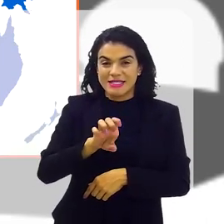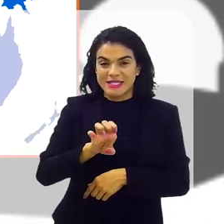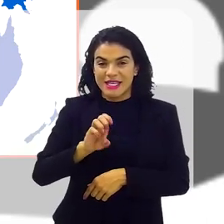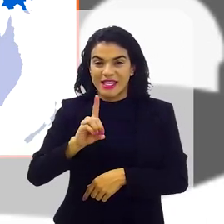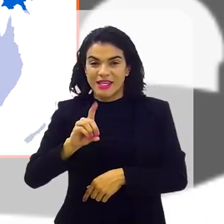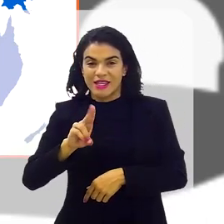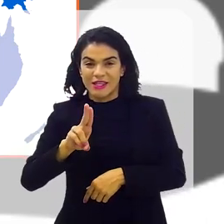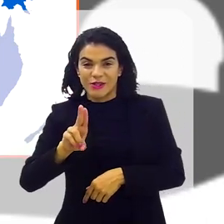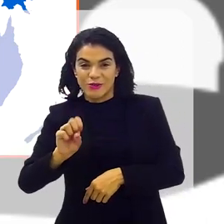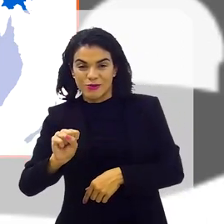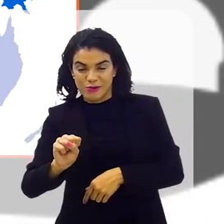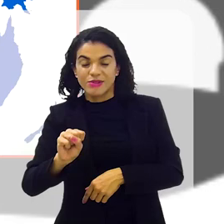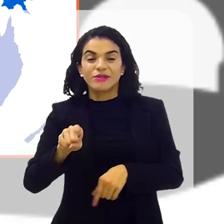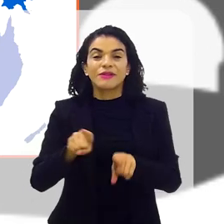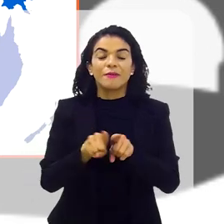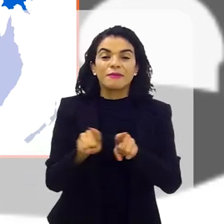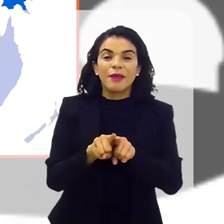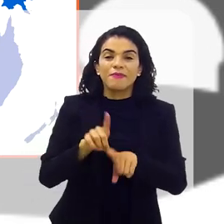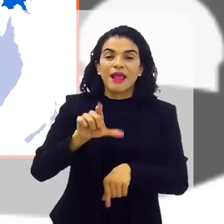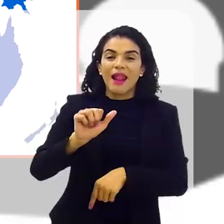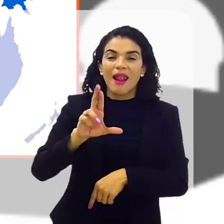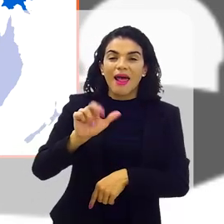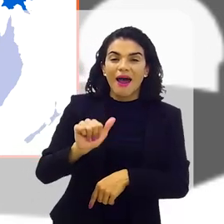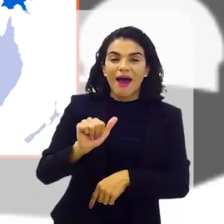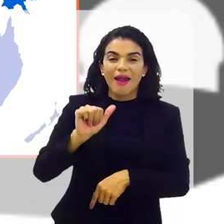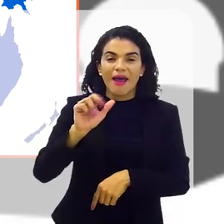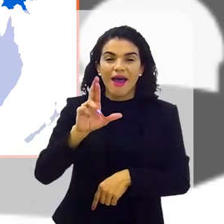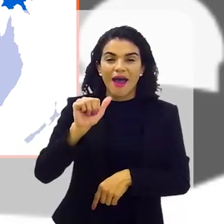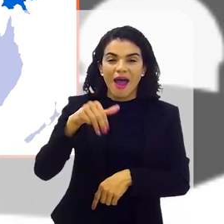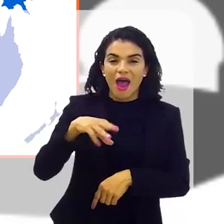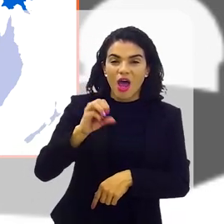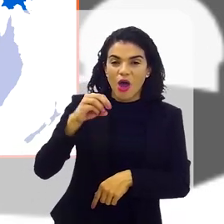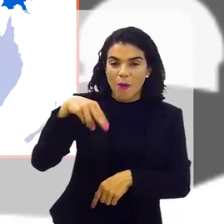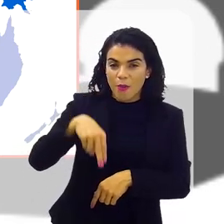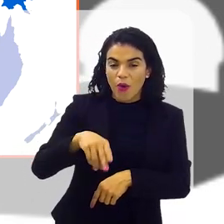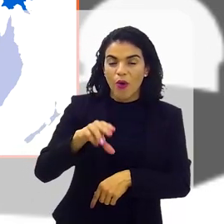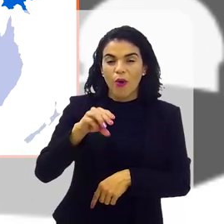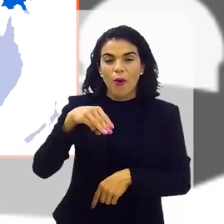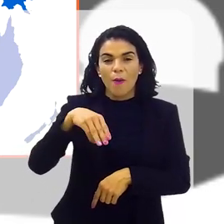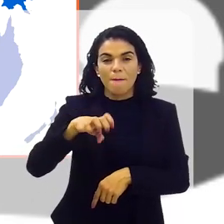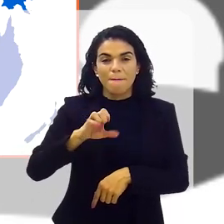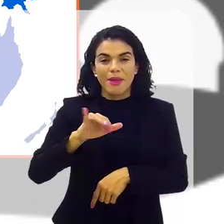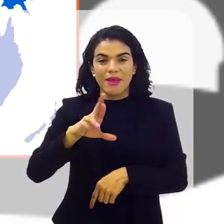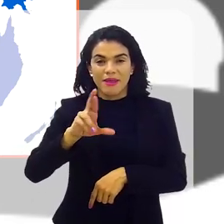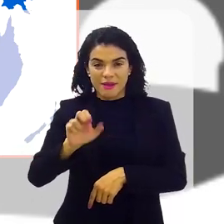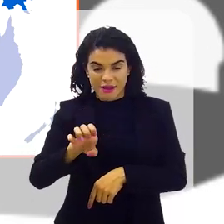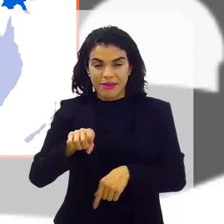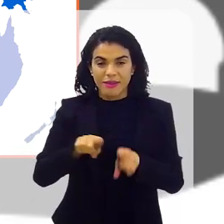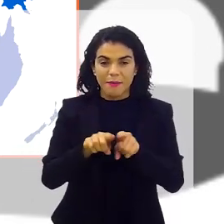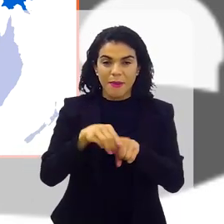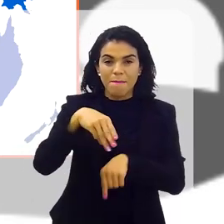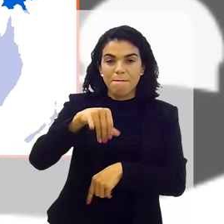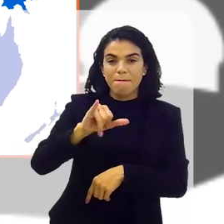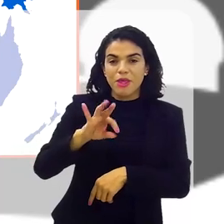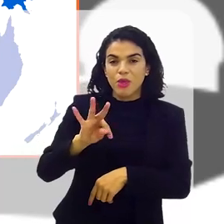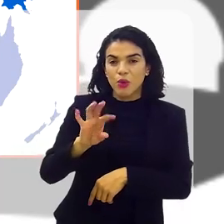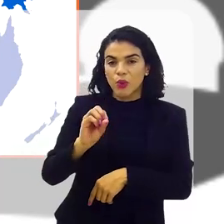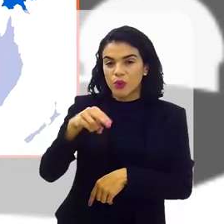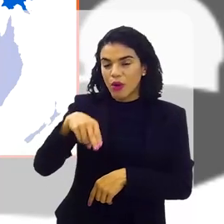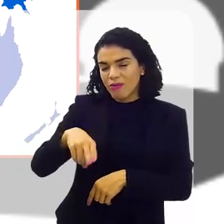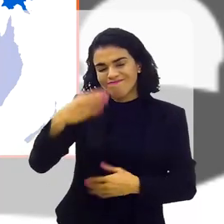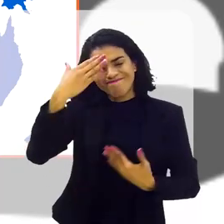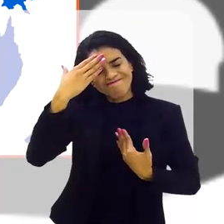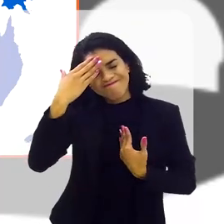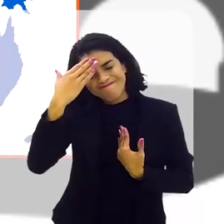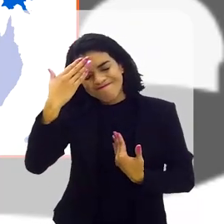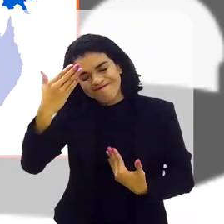a Shirley Carvalho Lara paixão Patrícia Matos Ramon Guimarães Mário Cardoso Thiago Fontenelle Wilton Matos o nosso muito